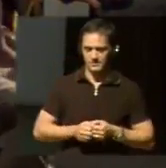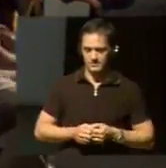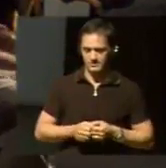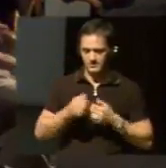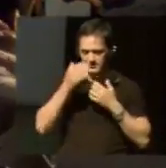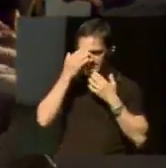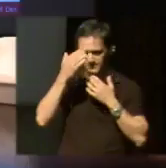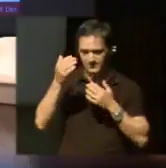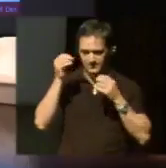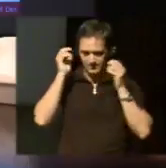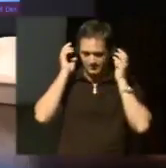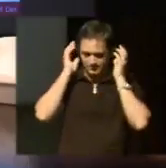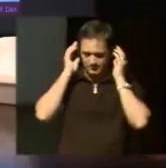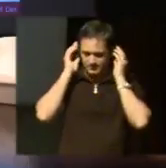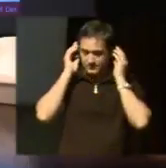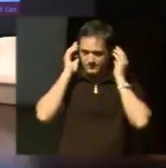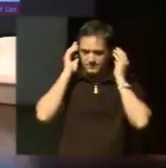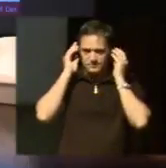Sim. Ok, obrigado.